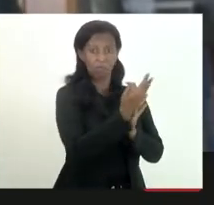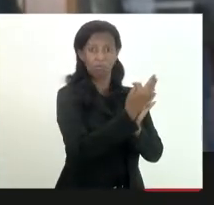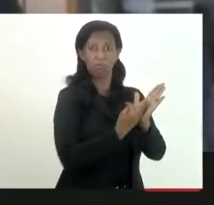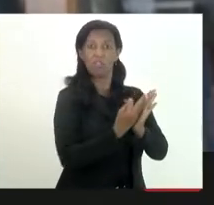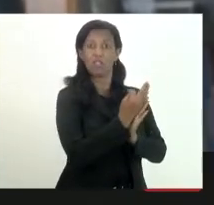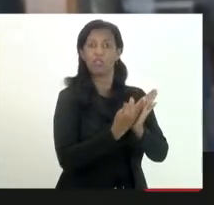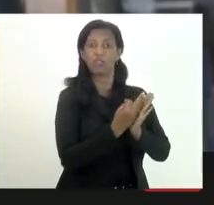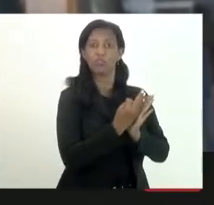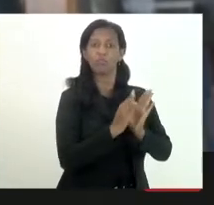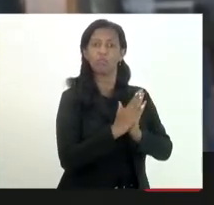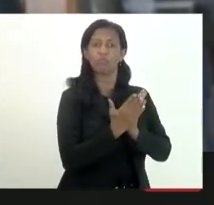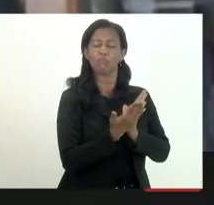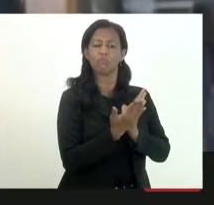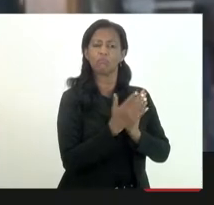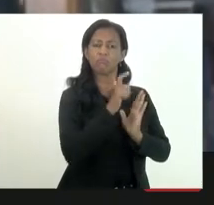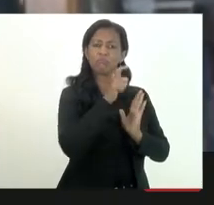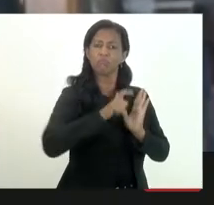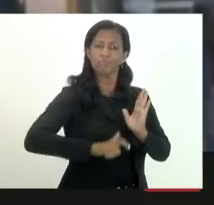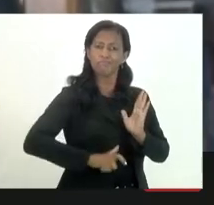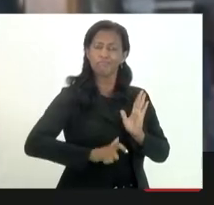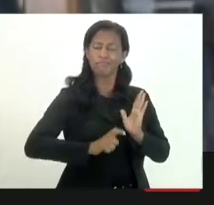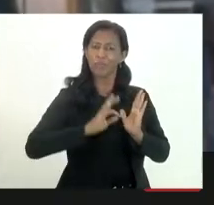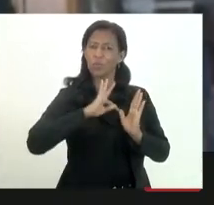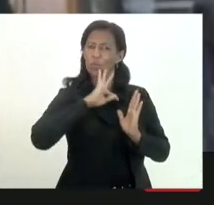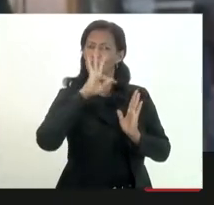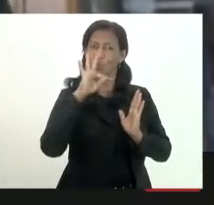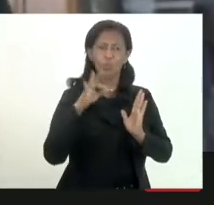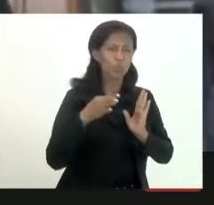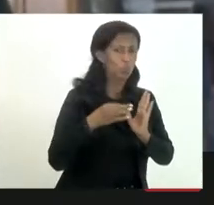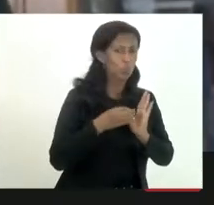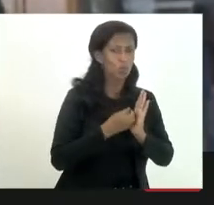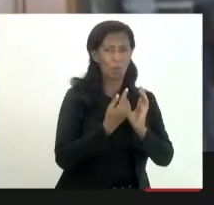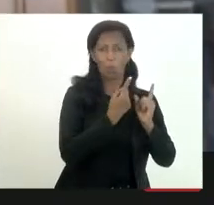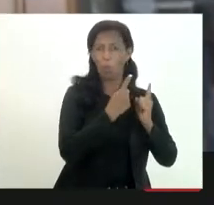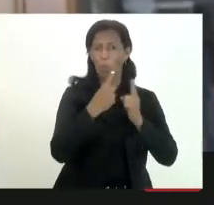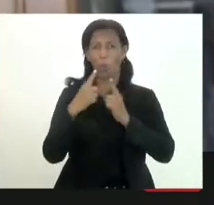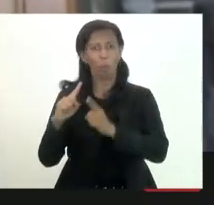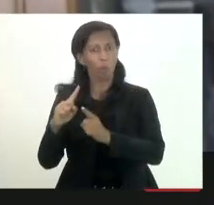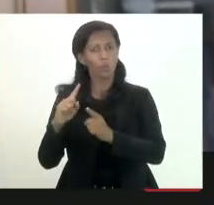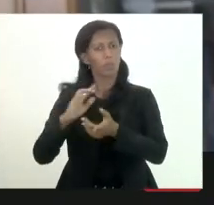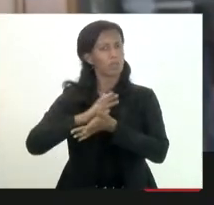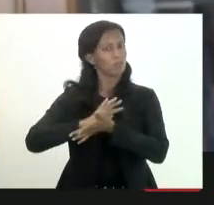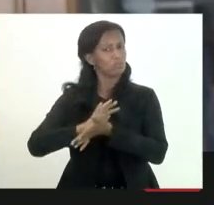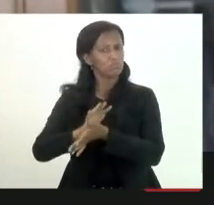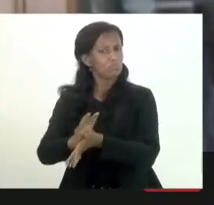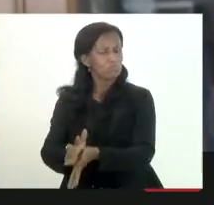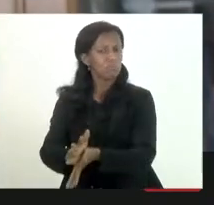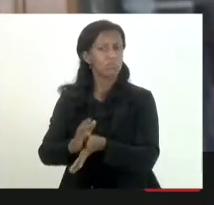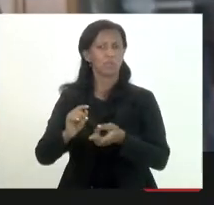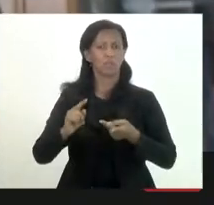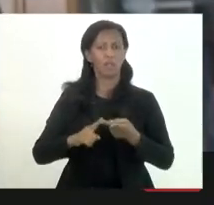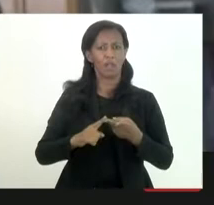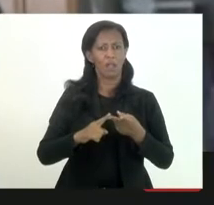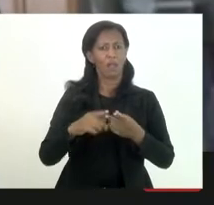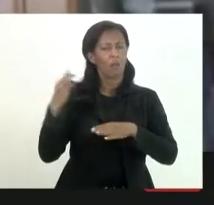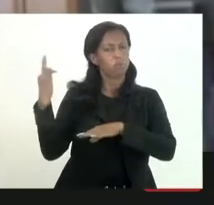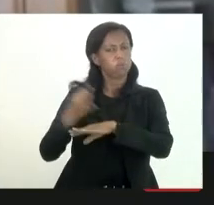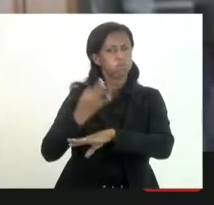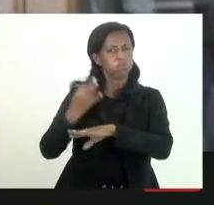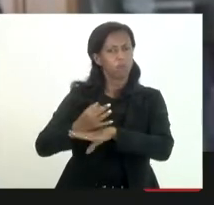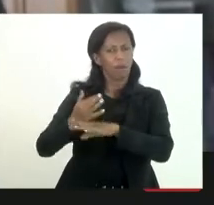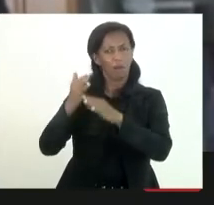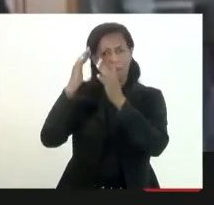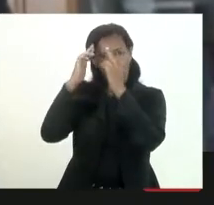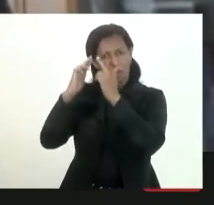bíblicos que é totalmente contra a discriminação, a intolerância.